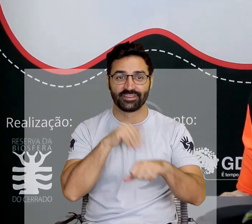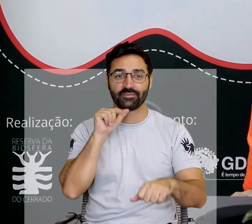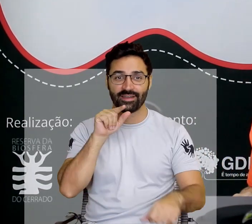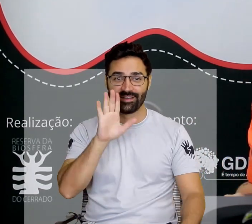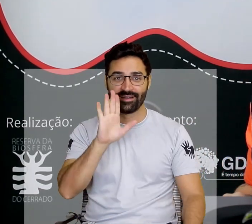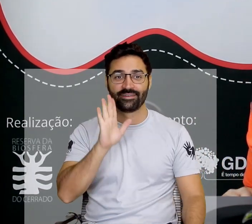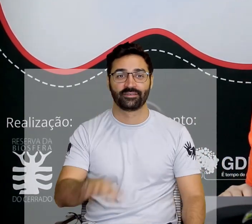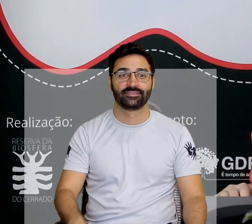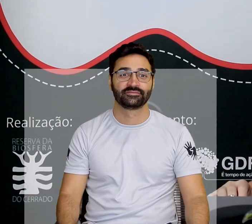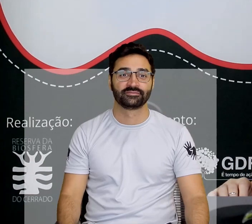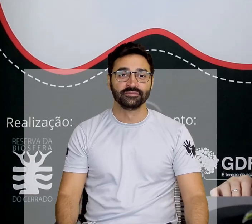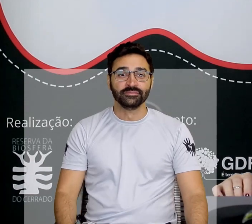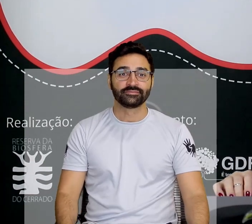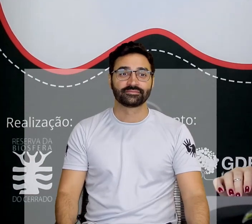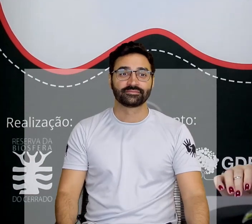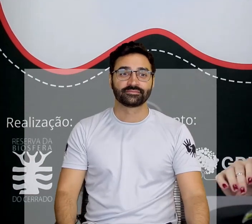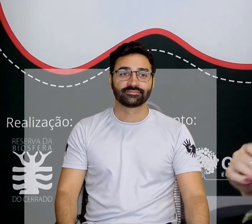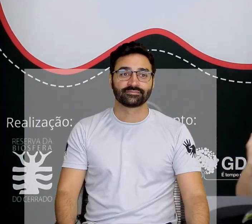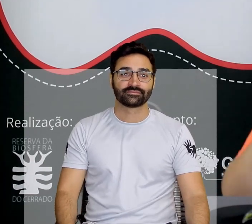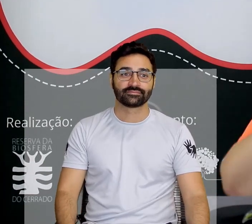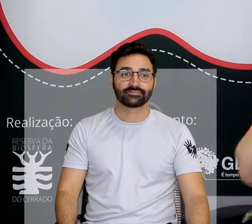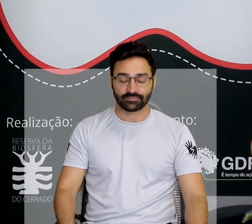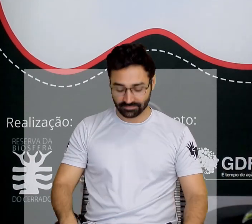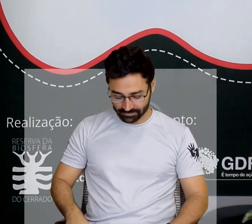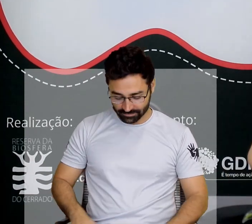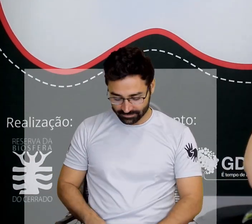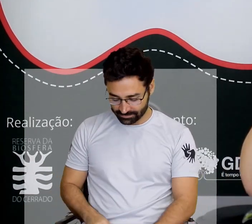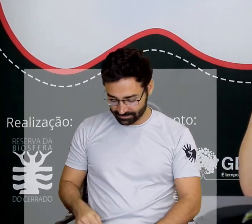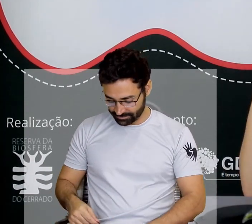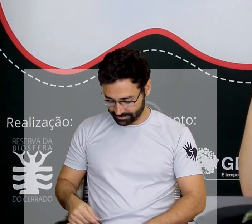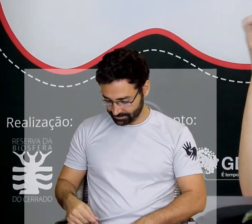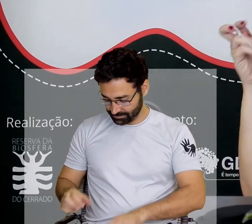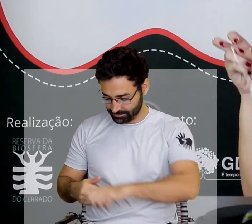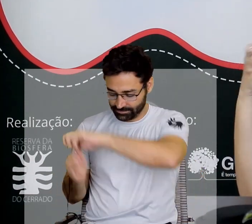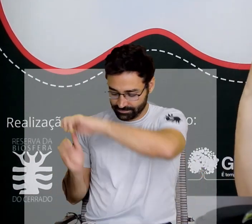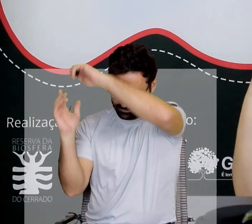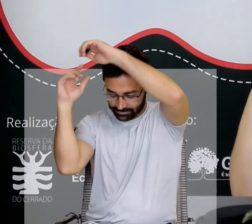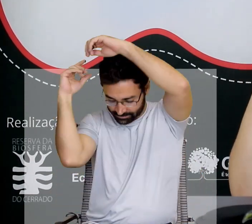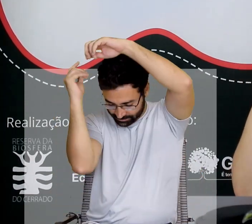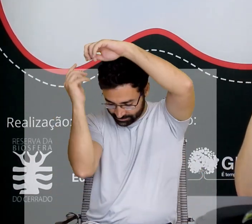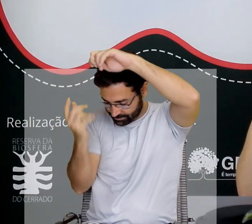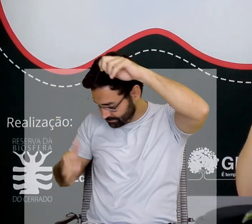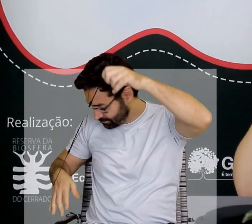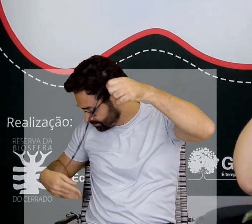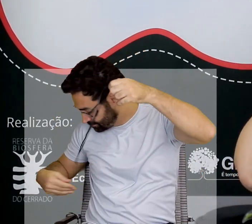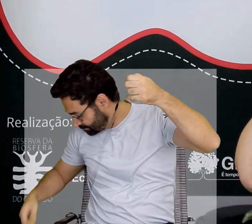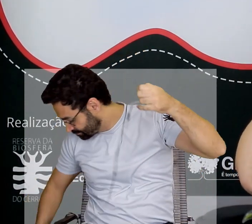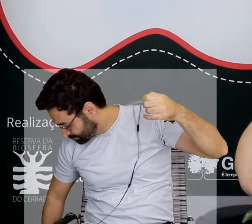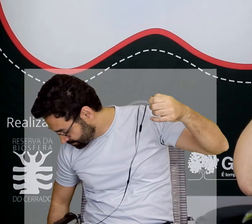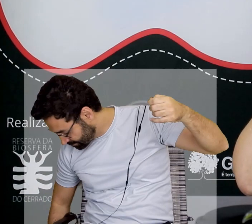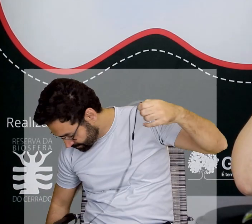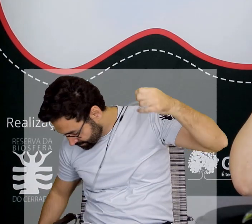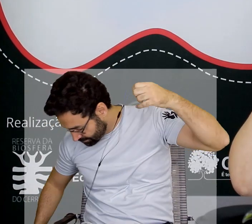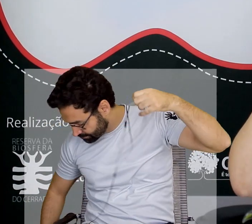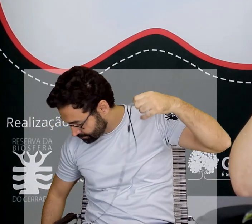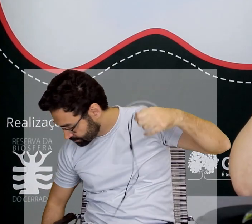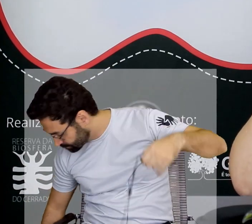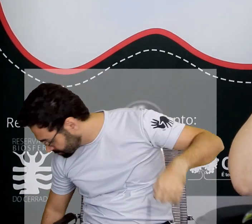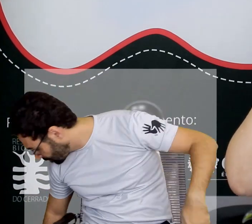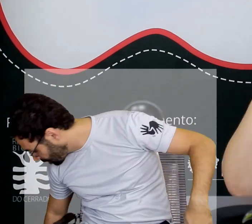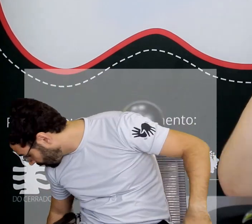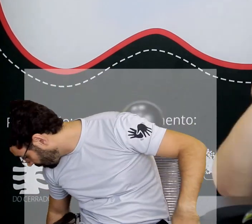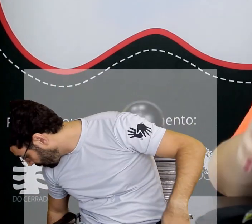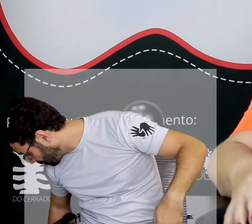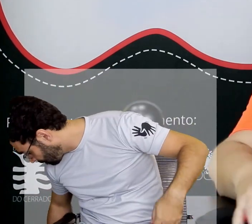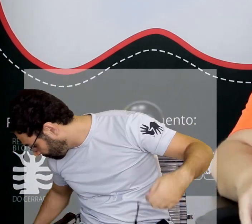gente. Primeira pessoa que eu vou chamar é a Ana Luso.